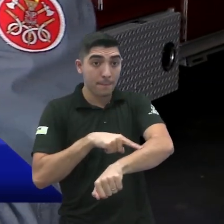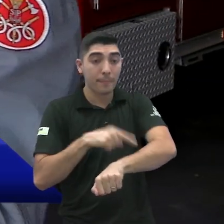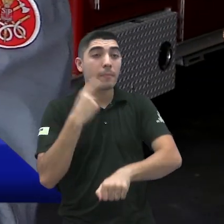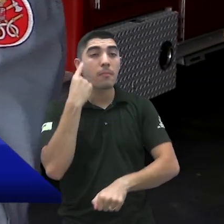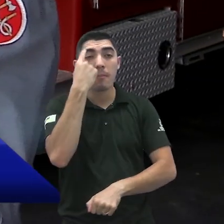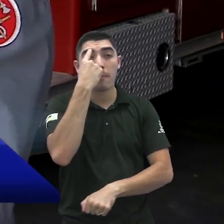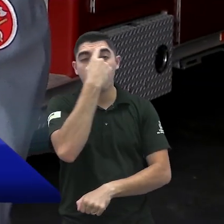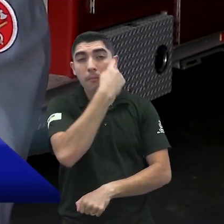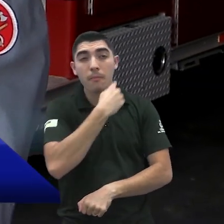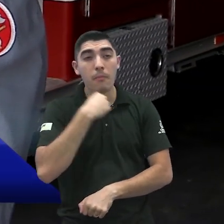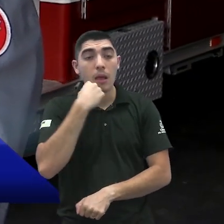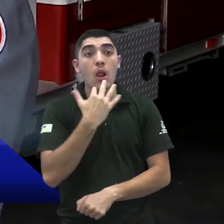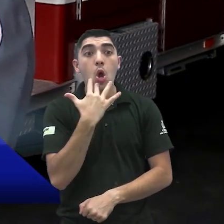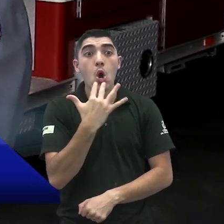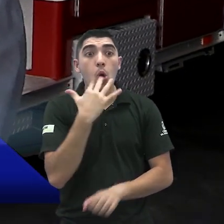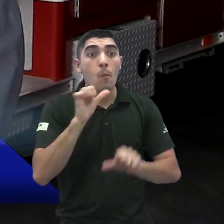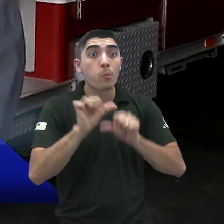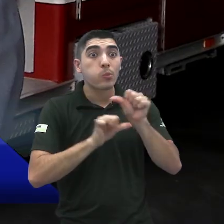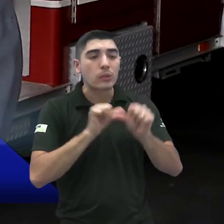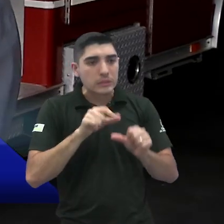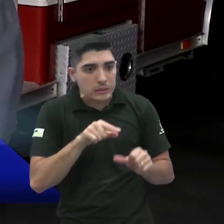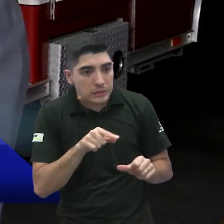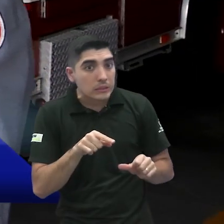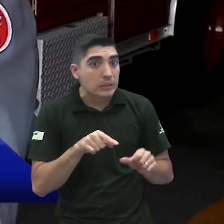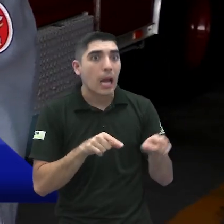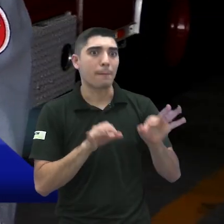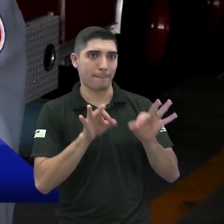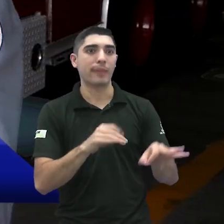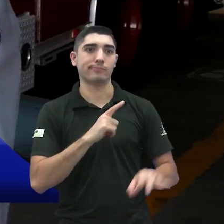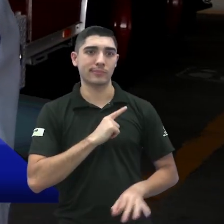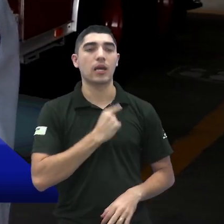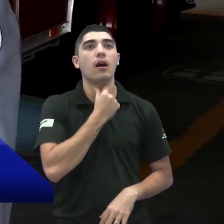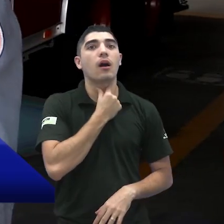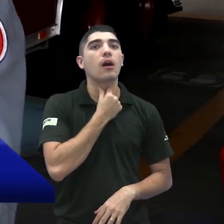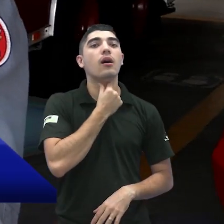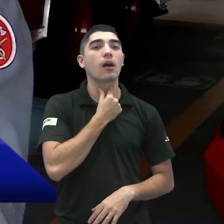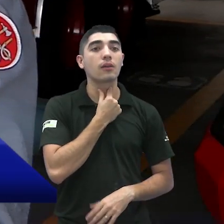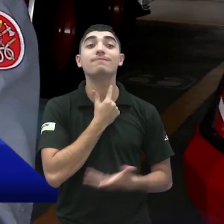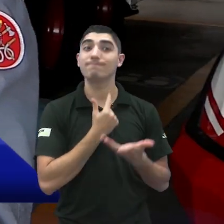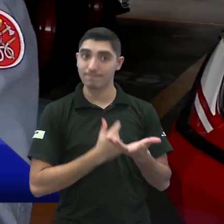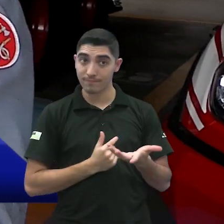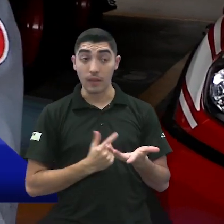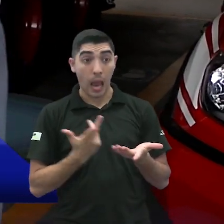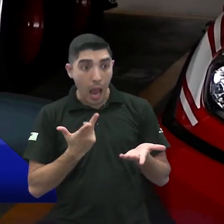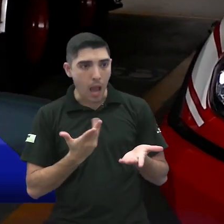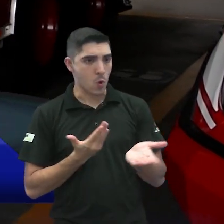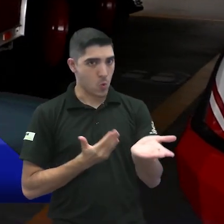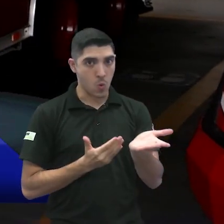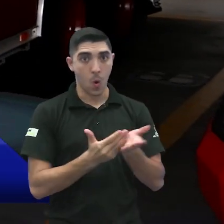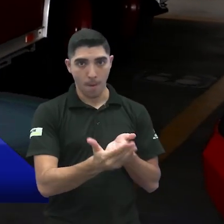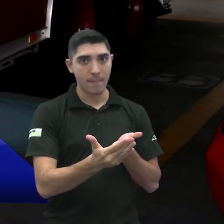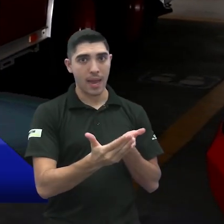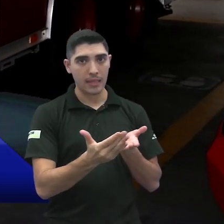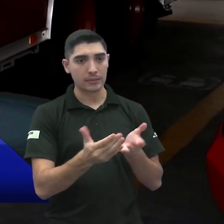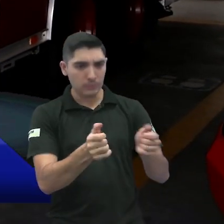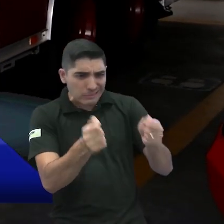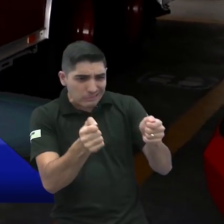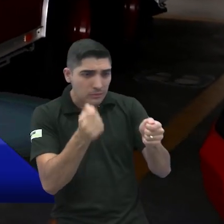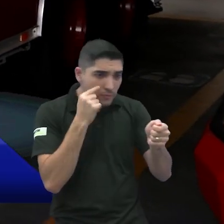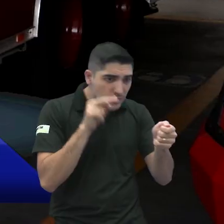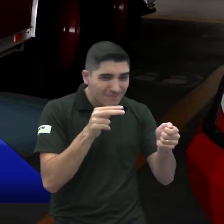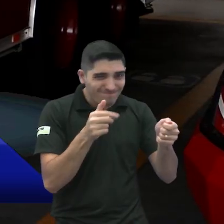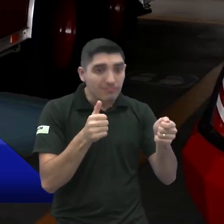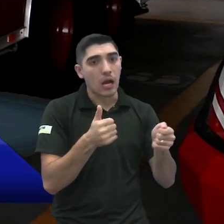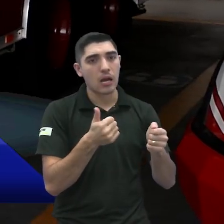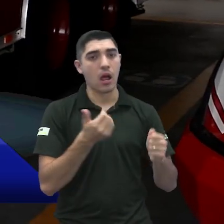da pele muda, então já são sinais que vão nos indicar ali que está havendo um engasgamento. E com isso a gente inicia as manobras